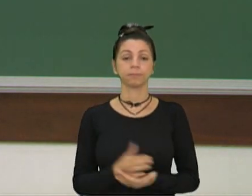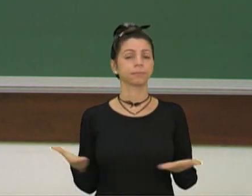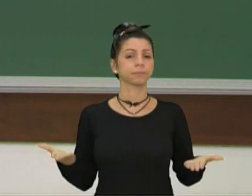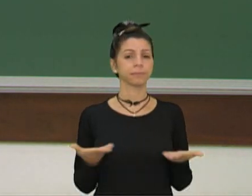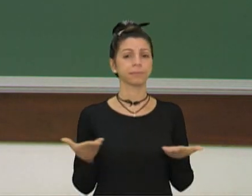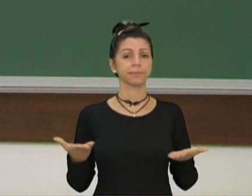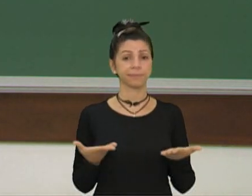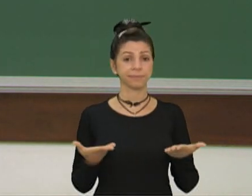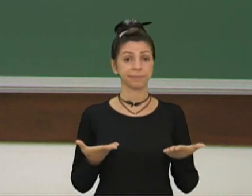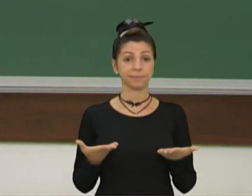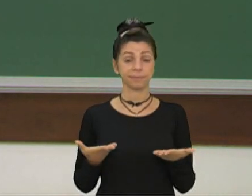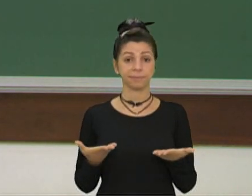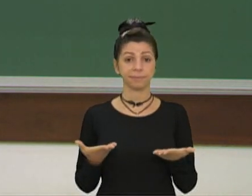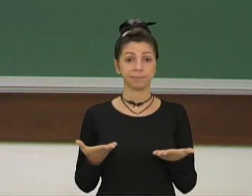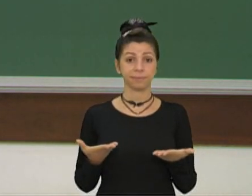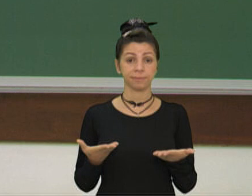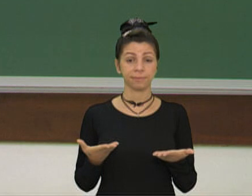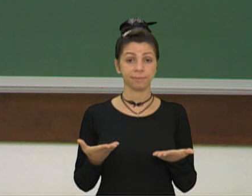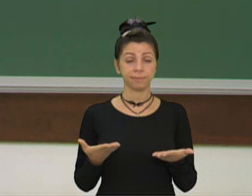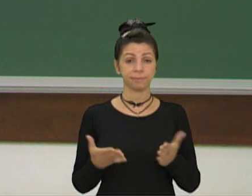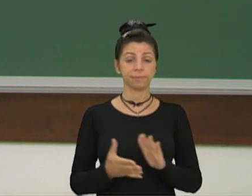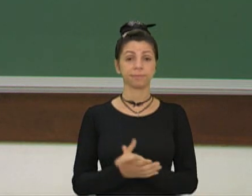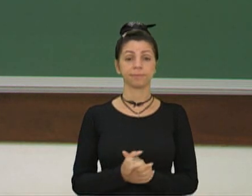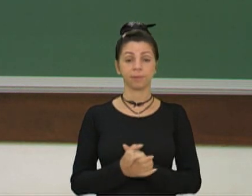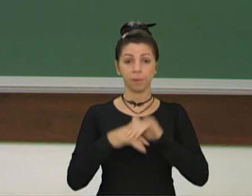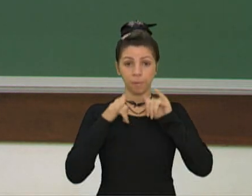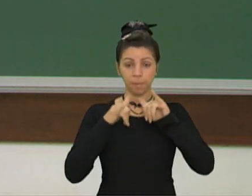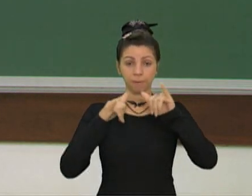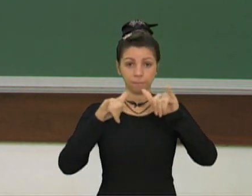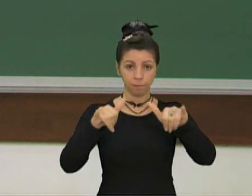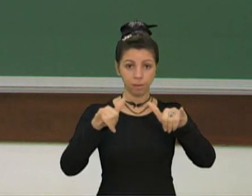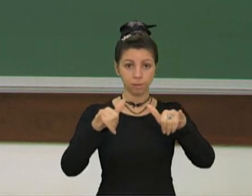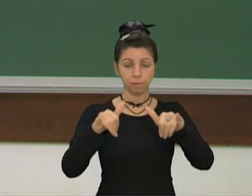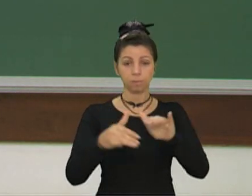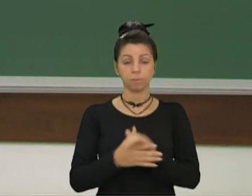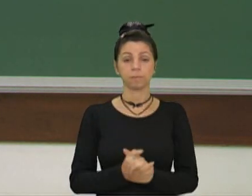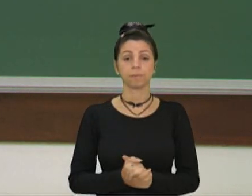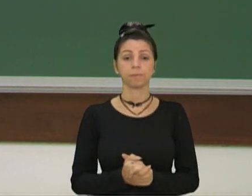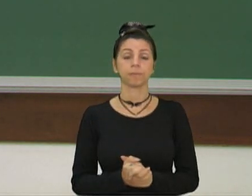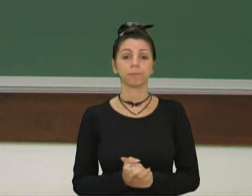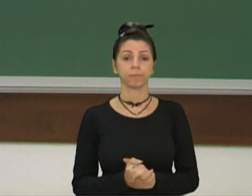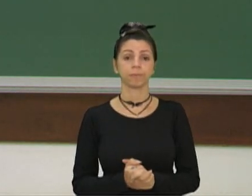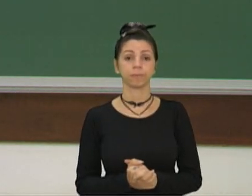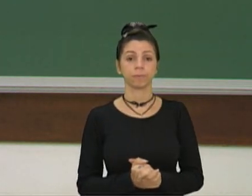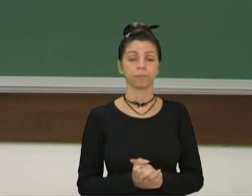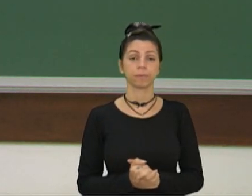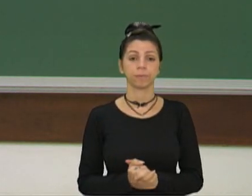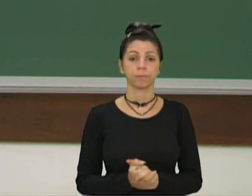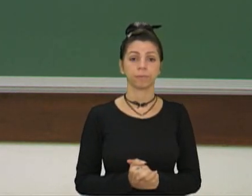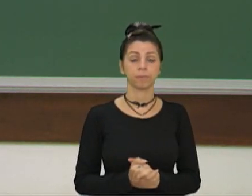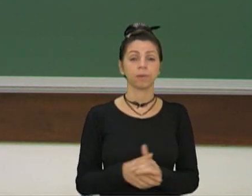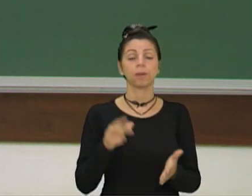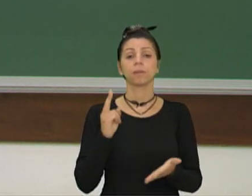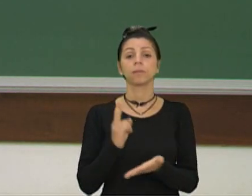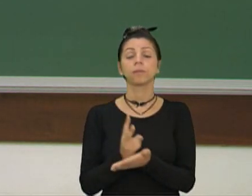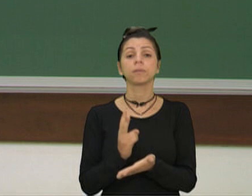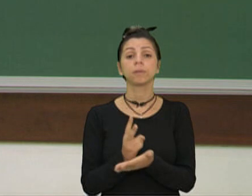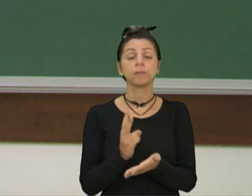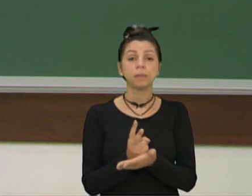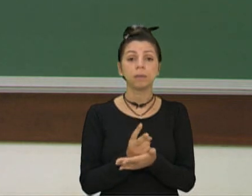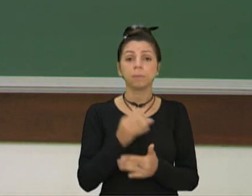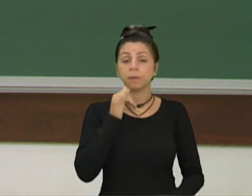Hoje, eu quero deixar para vocês um recadinho, né? Como sempre, estou retomando e falando como é importante